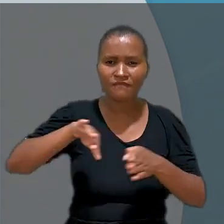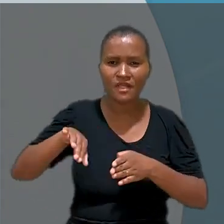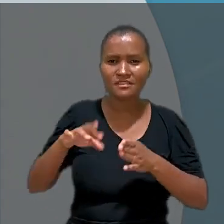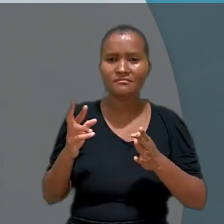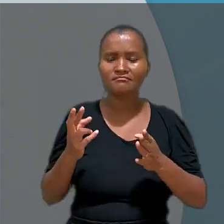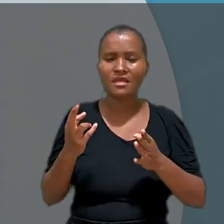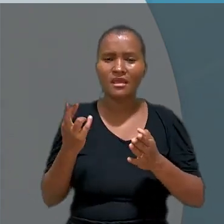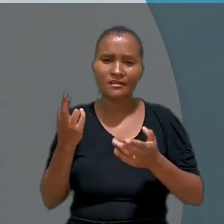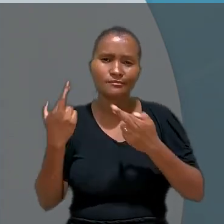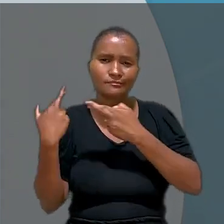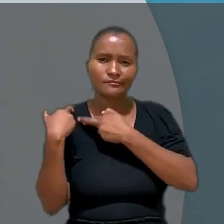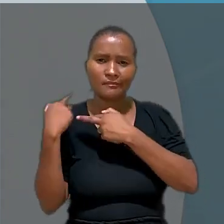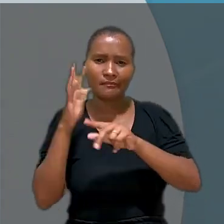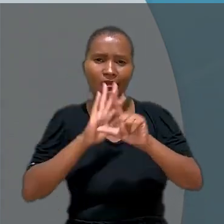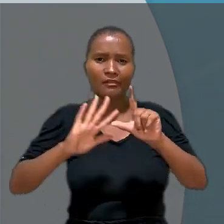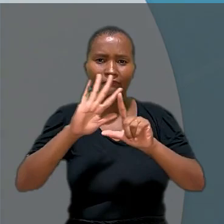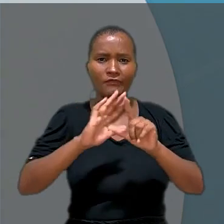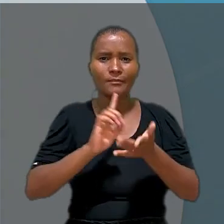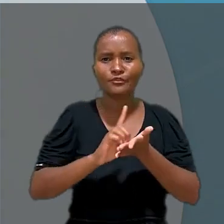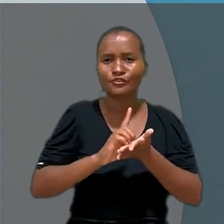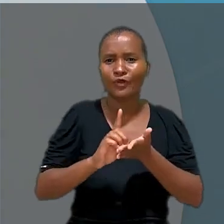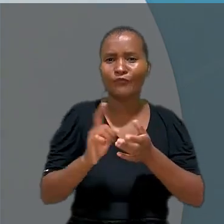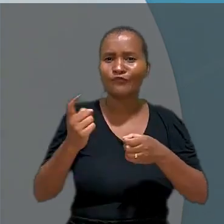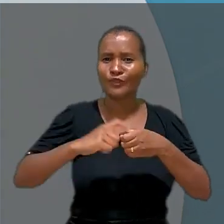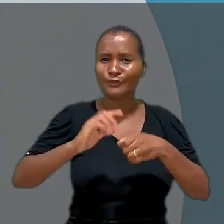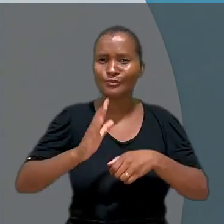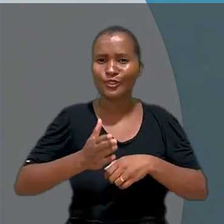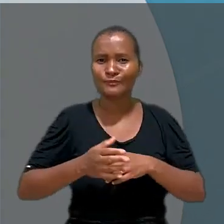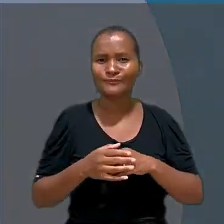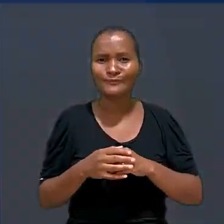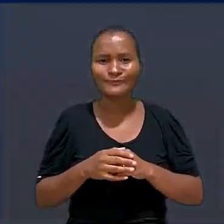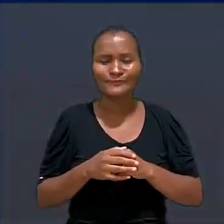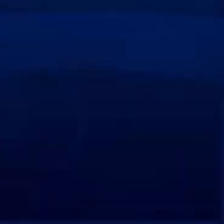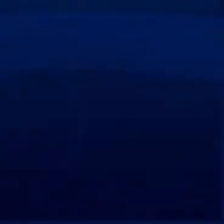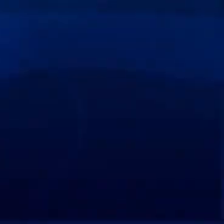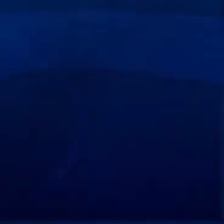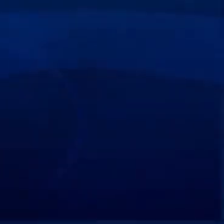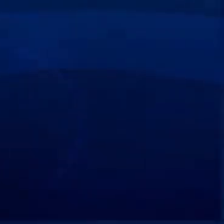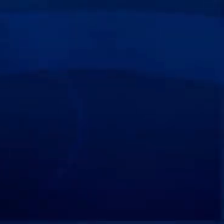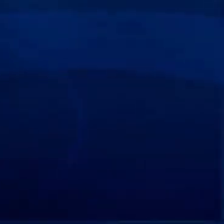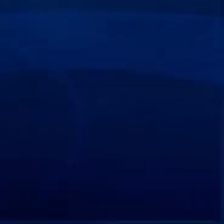afasta responsabilidades de plataforma digital. A gente volta já.